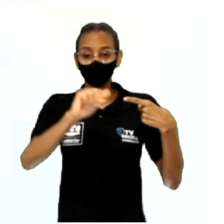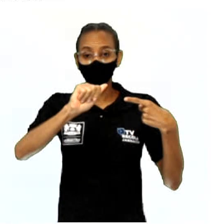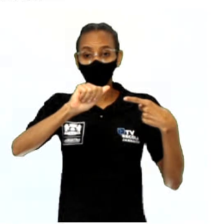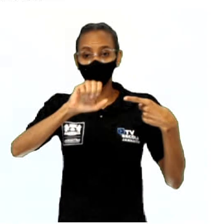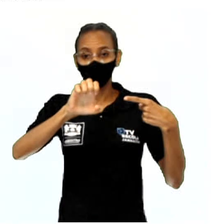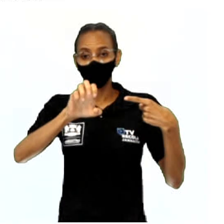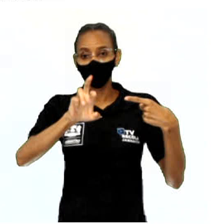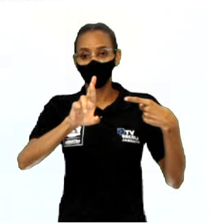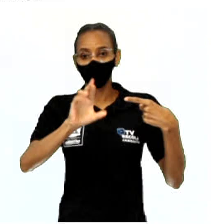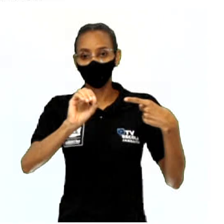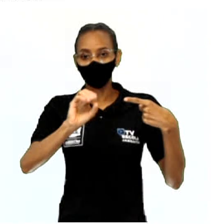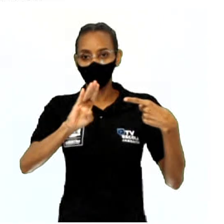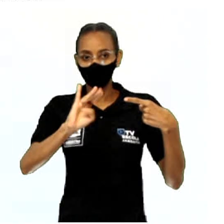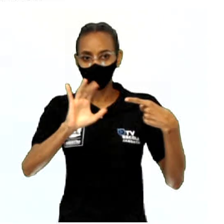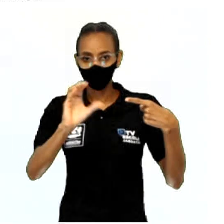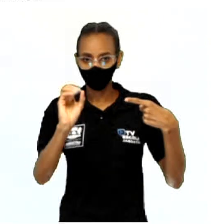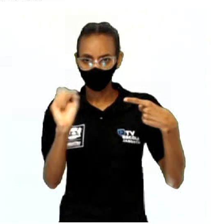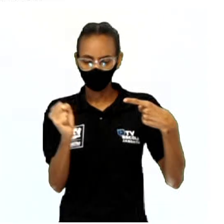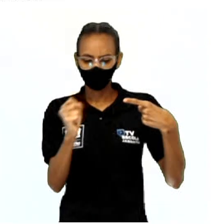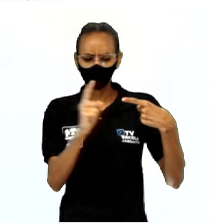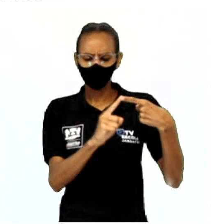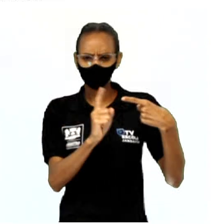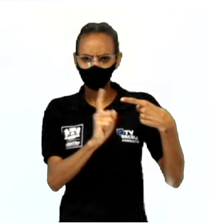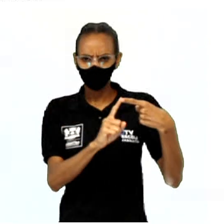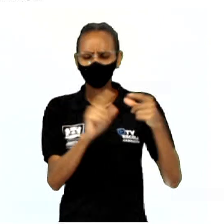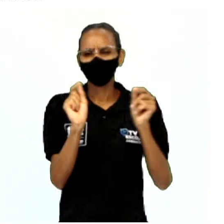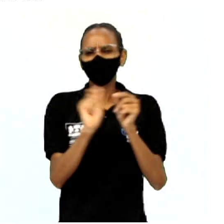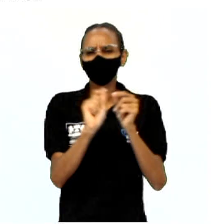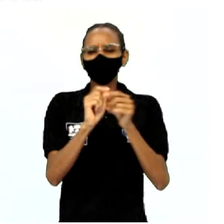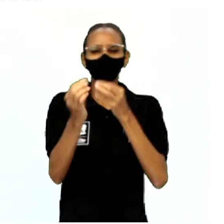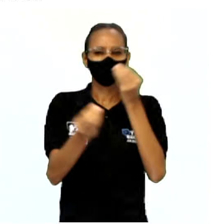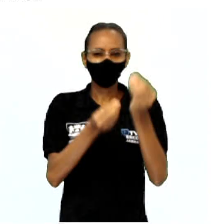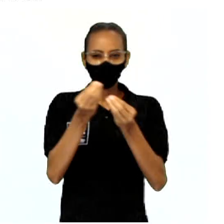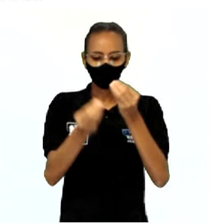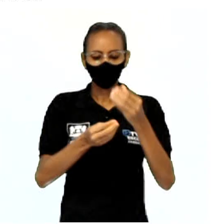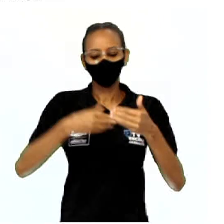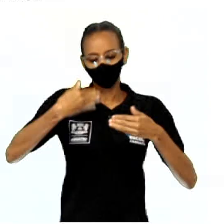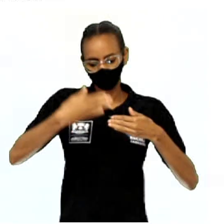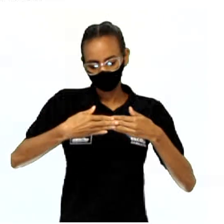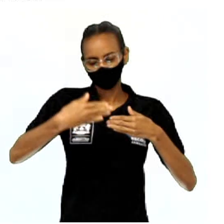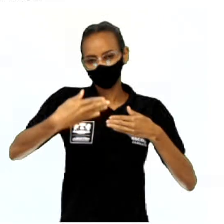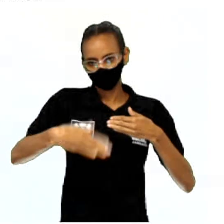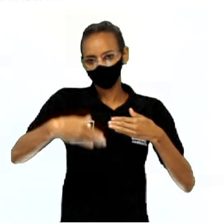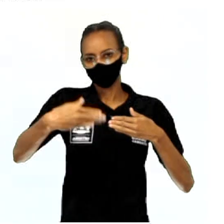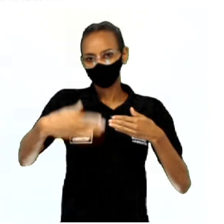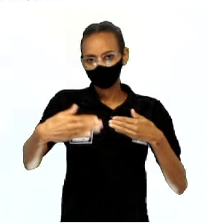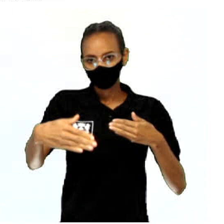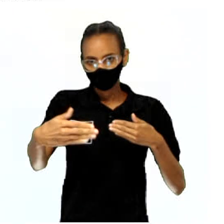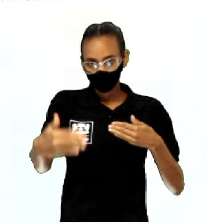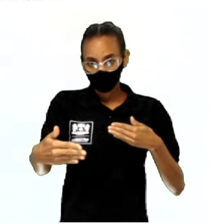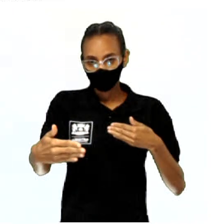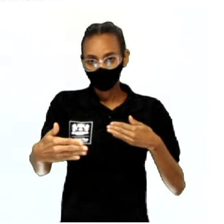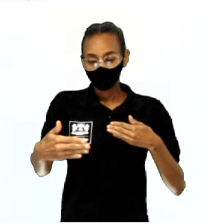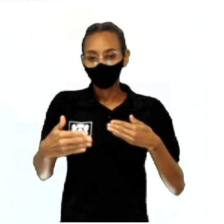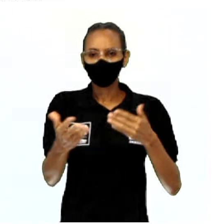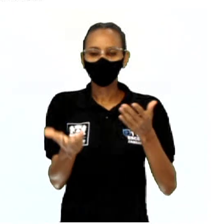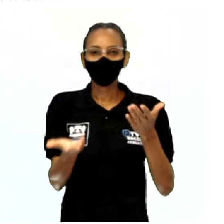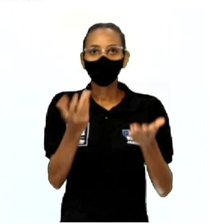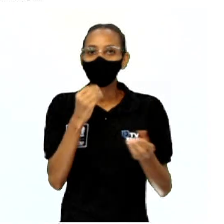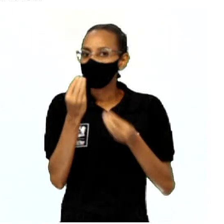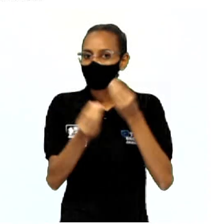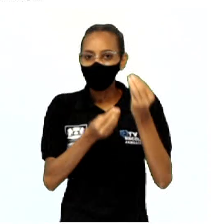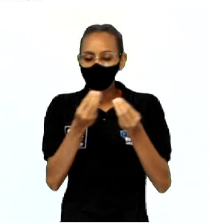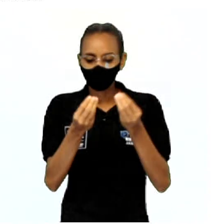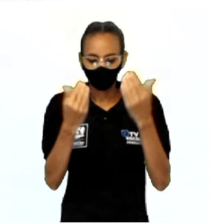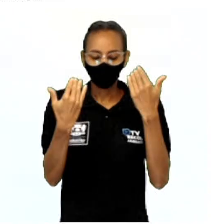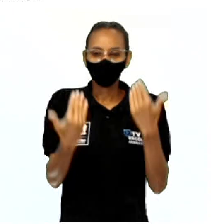aeróbicos, eles são realizados de maneira contínua, geralmente numa intensidade que varia de